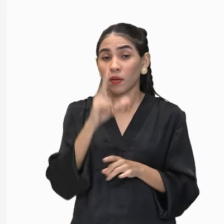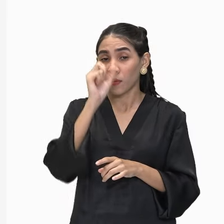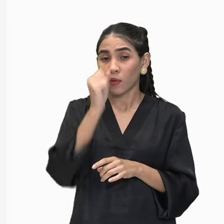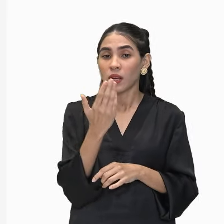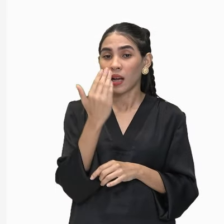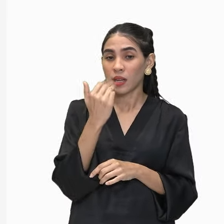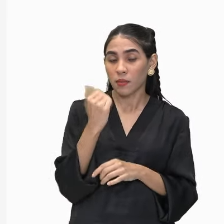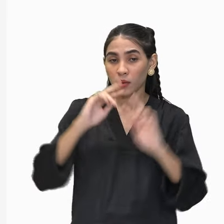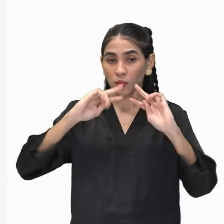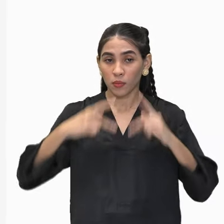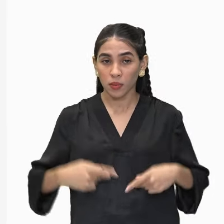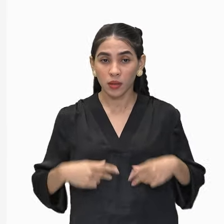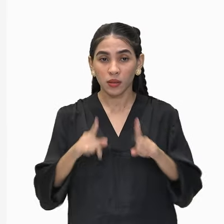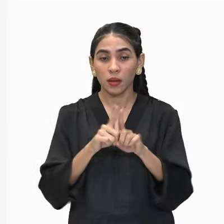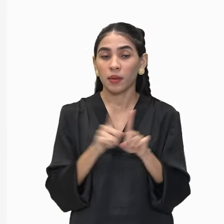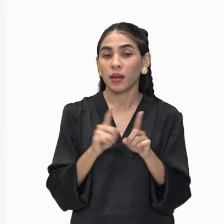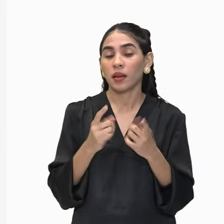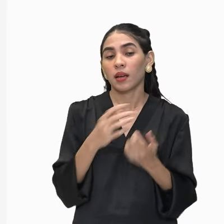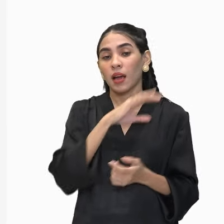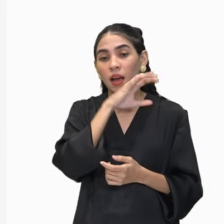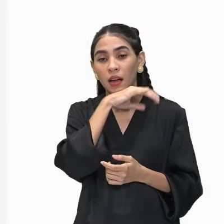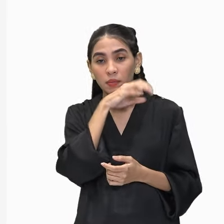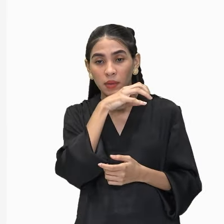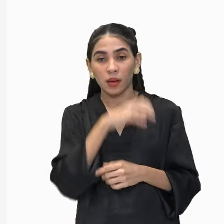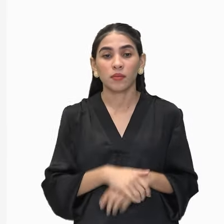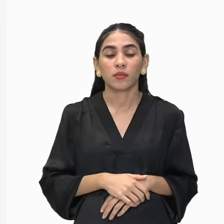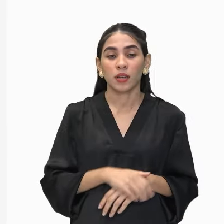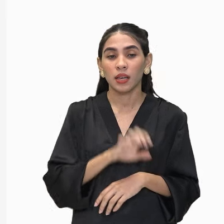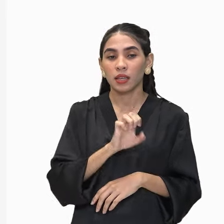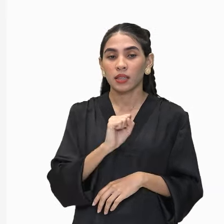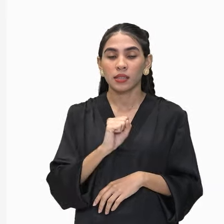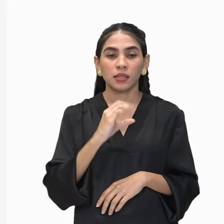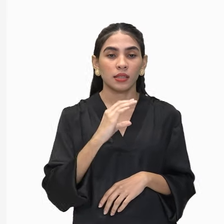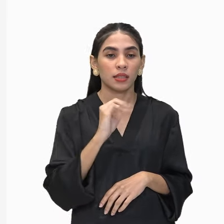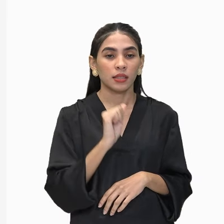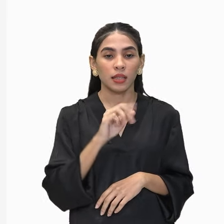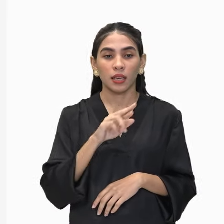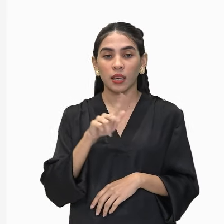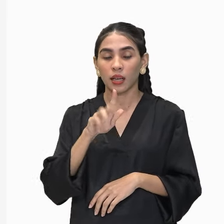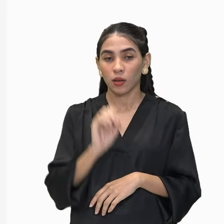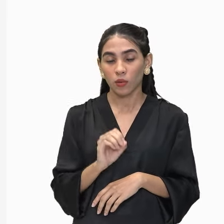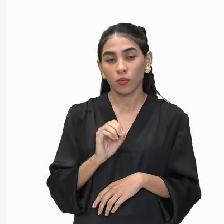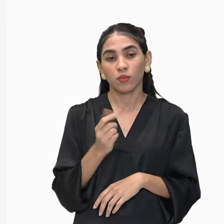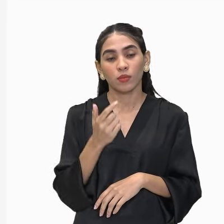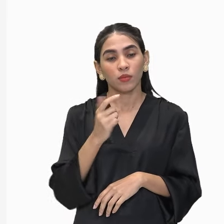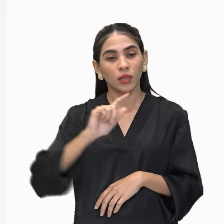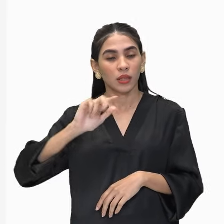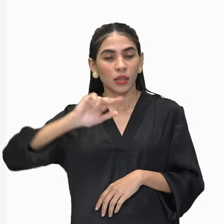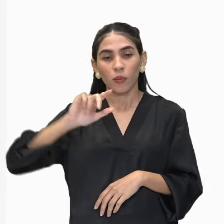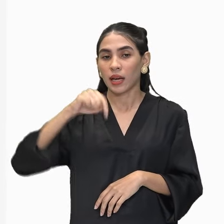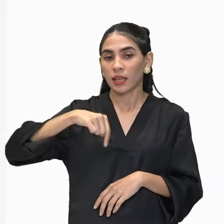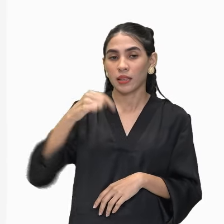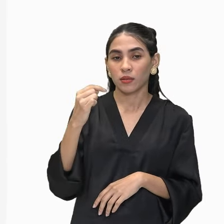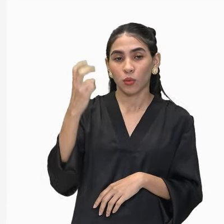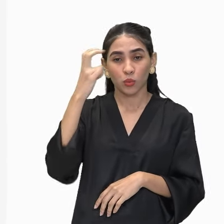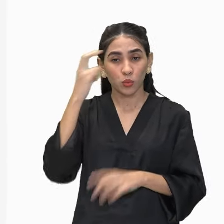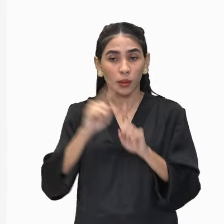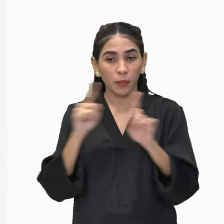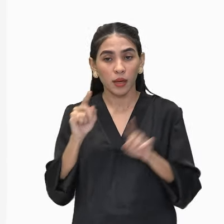como para animais. Eu acabei de citar o escargot, que é uma opção não da nossa cultura, mas é utilizado em outras culturas.